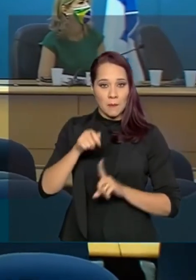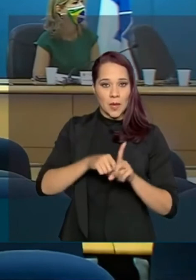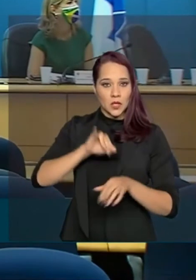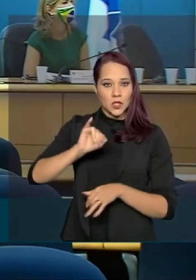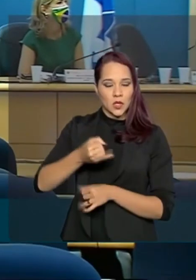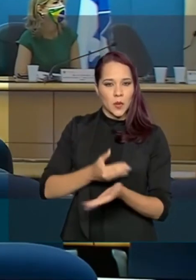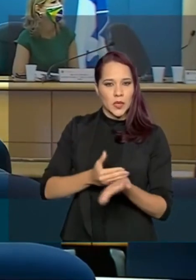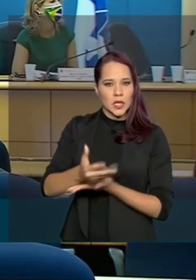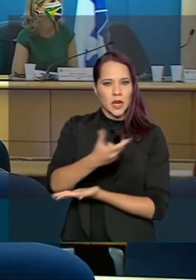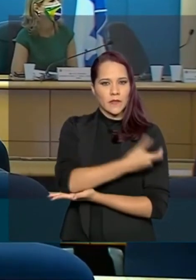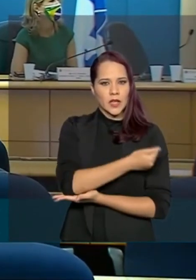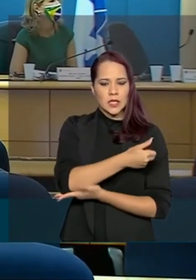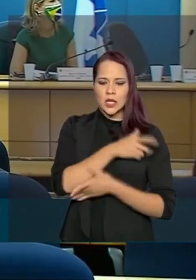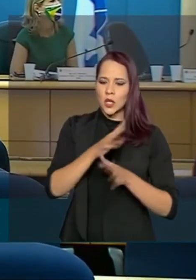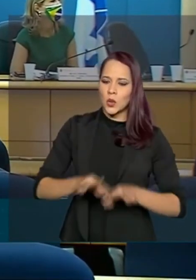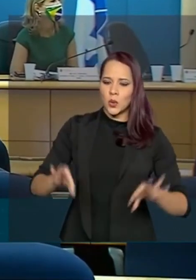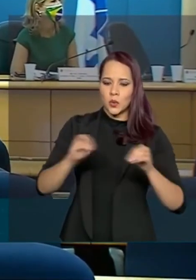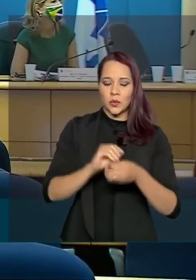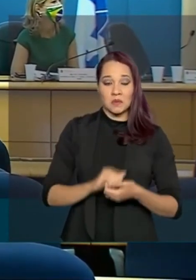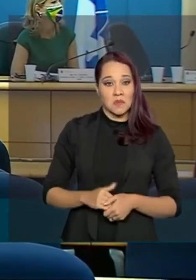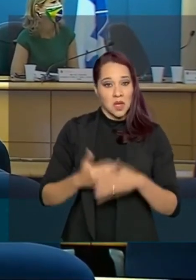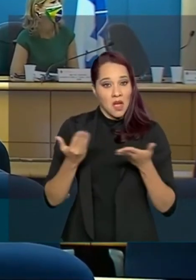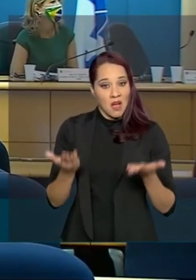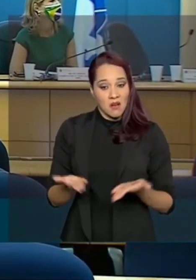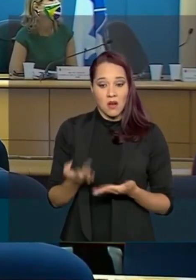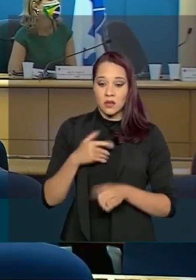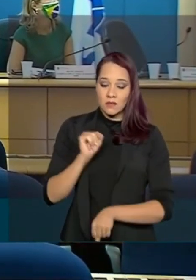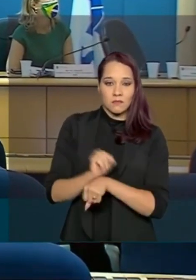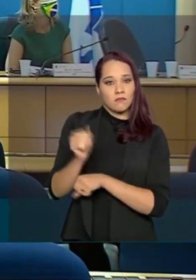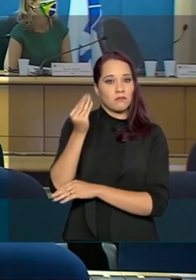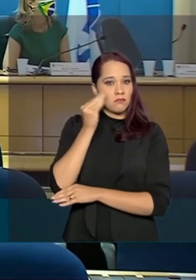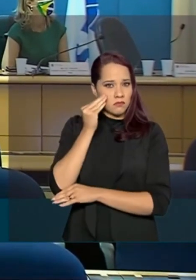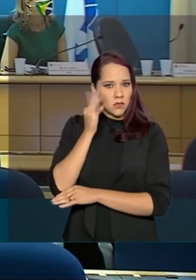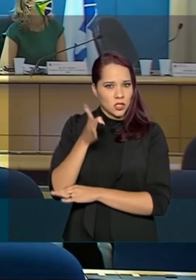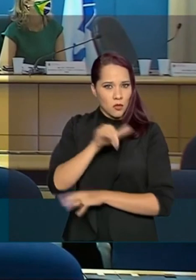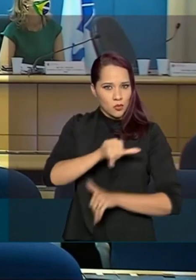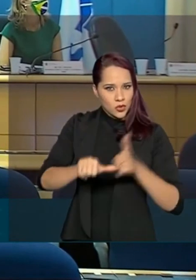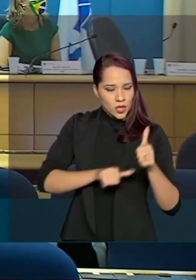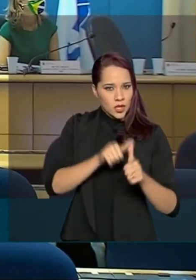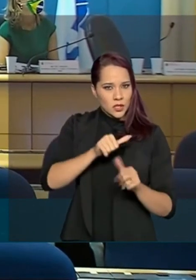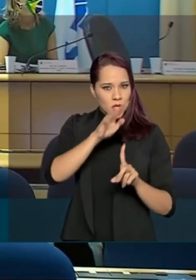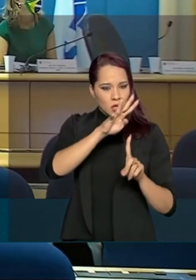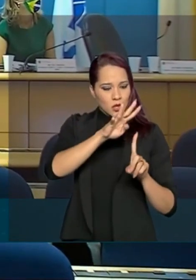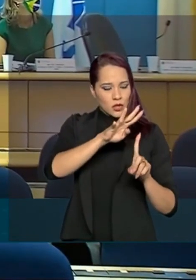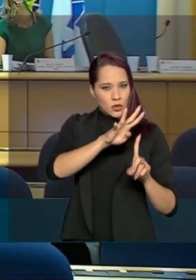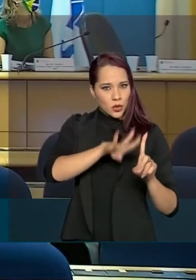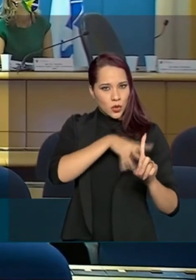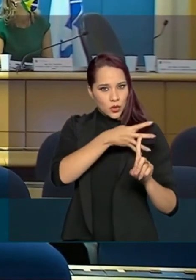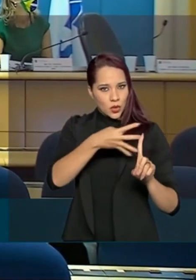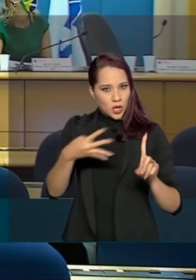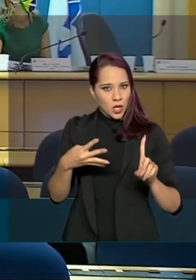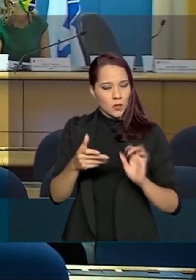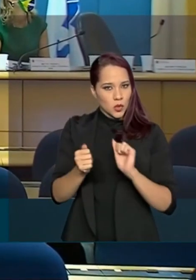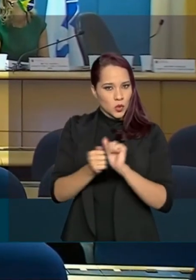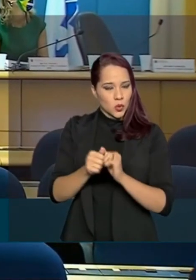começaria a vacinar todo mundo. Com a suspensão dos testes, já há mudança no cronograma na parceria